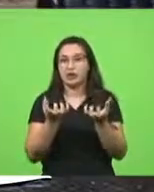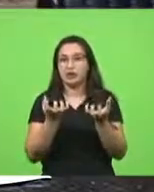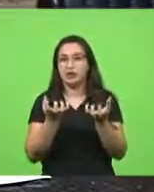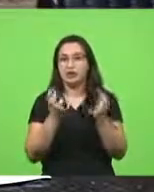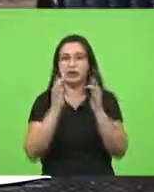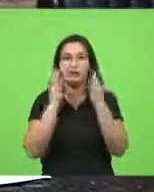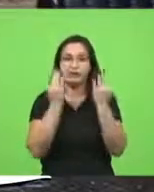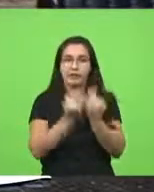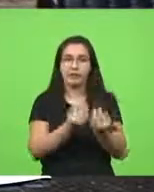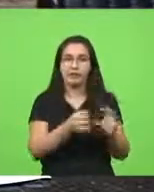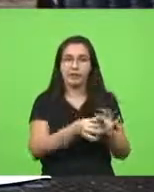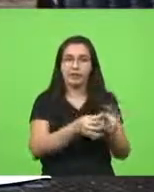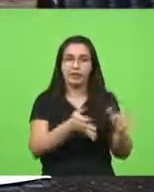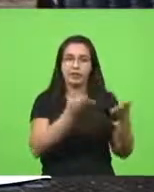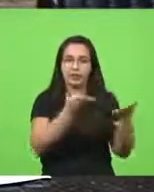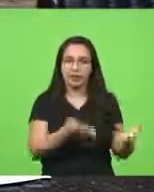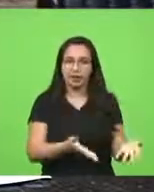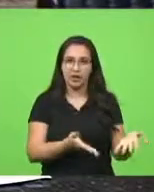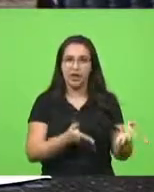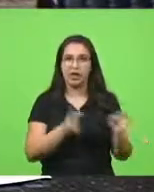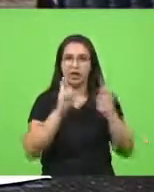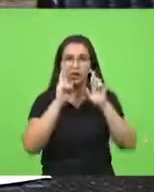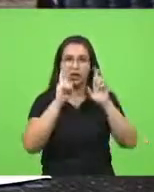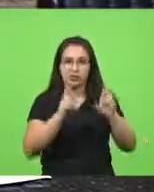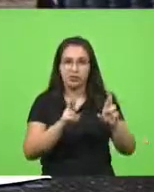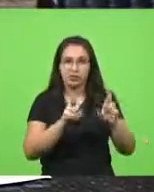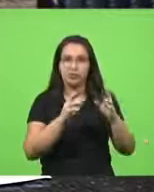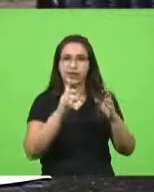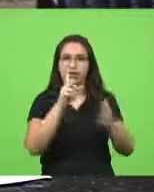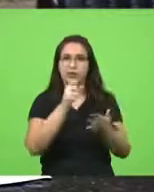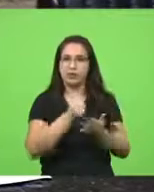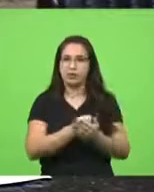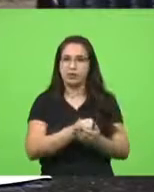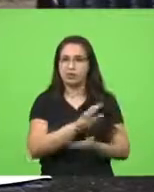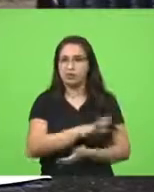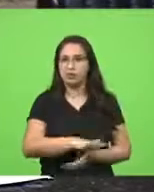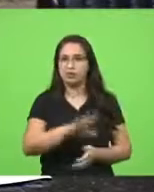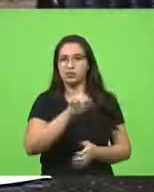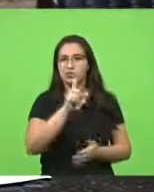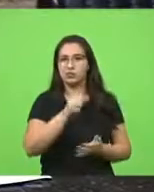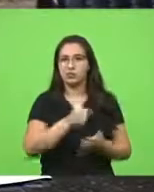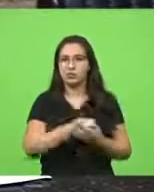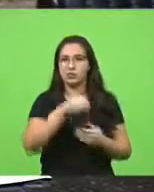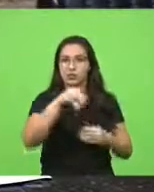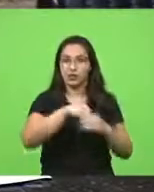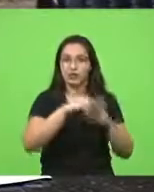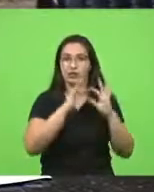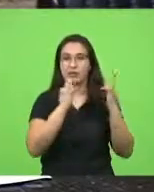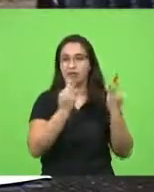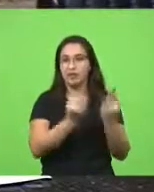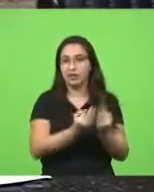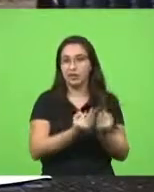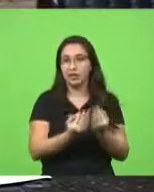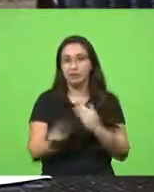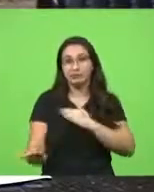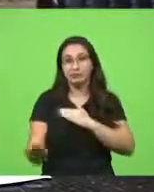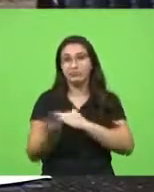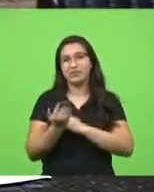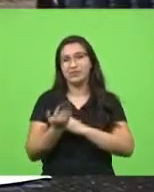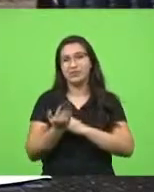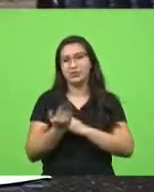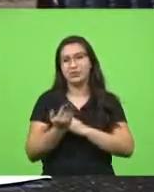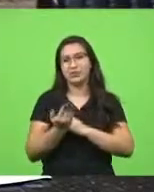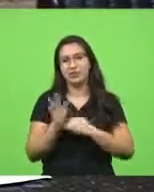dizem favoráveis ao respeito às decisões tomadas no núcleo familiar, que nos ajudem. Porque não